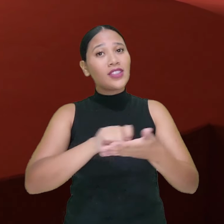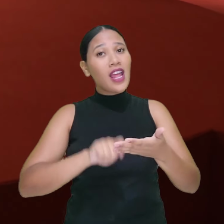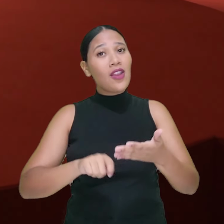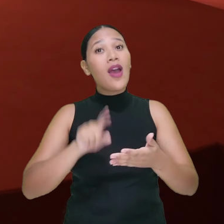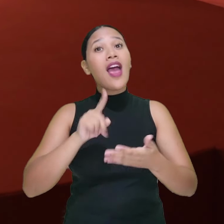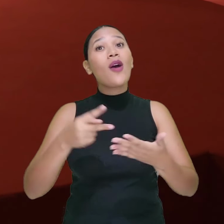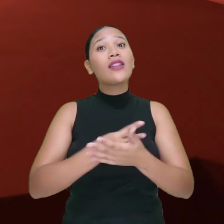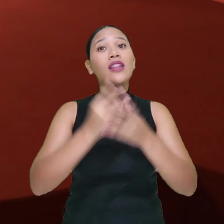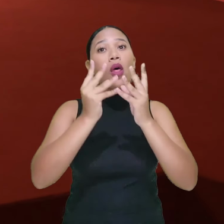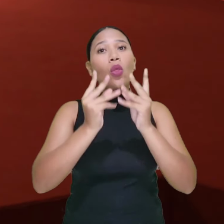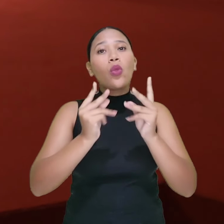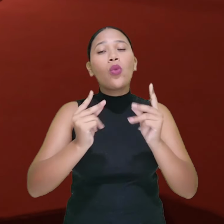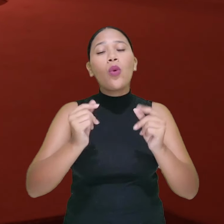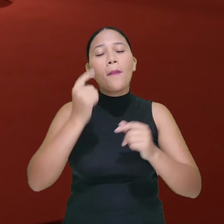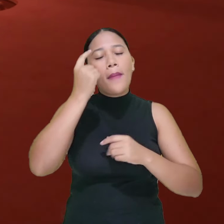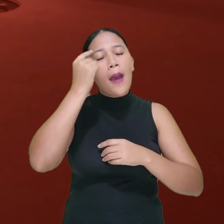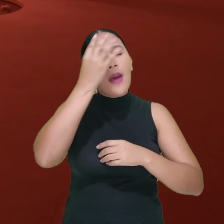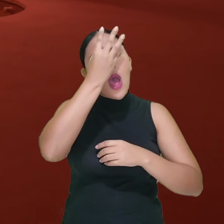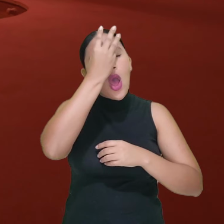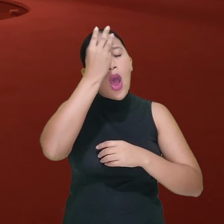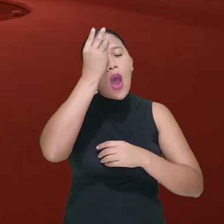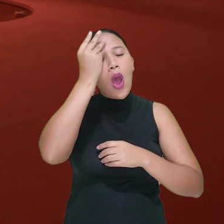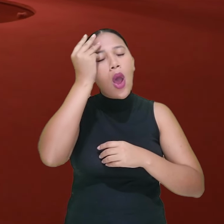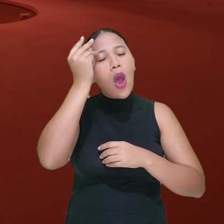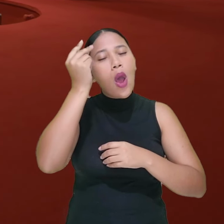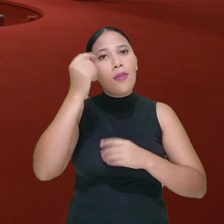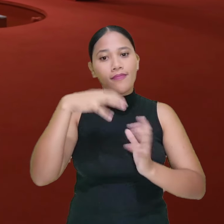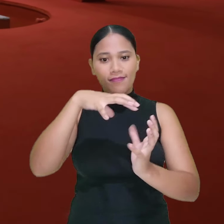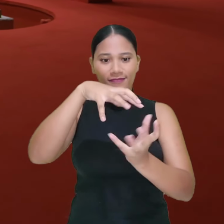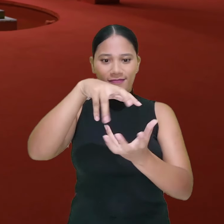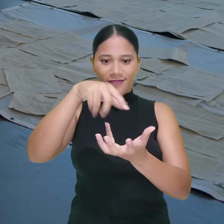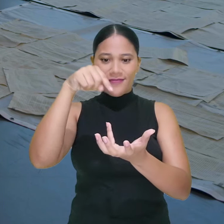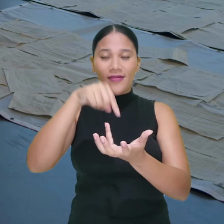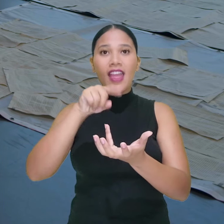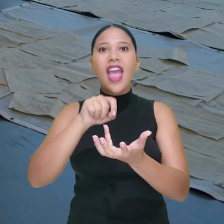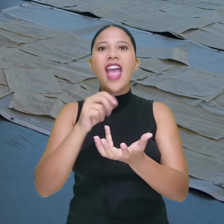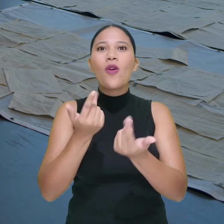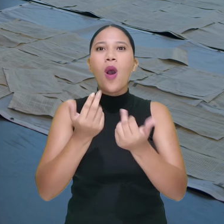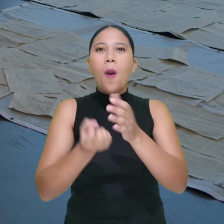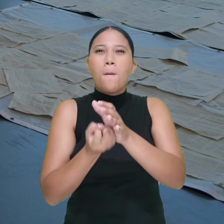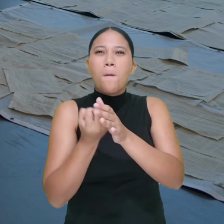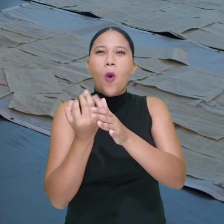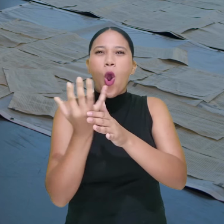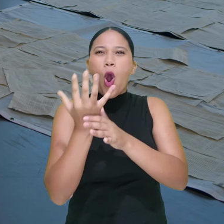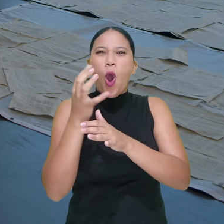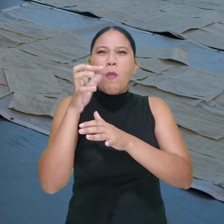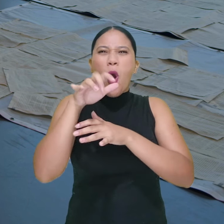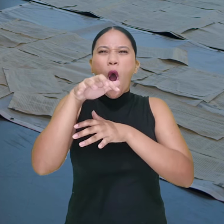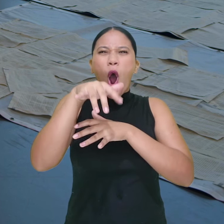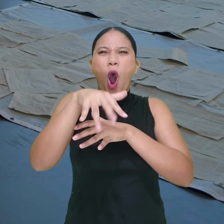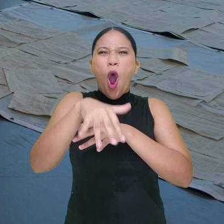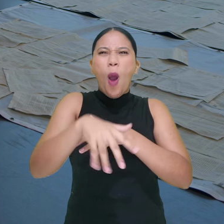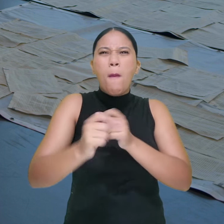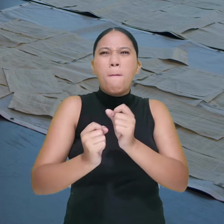também escrevo, que é a experiência da desmemória. Quando você de fato pisa no núcleo do planeta, que é um núcleo de